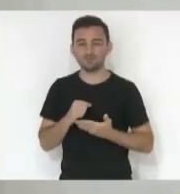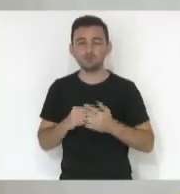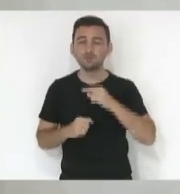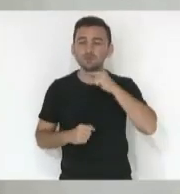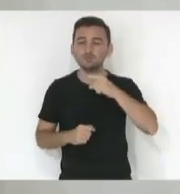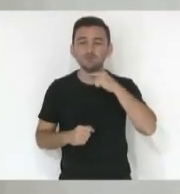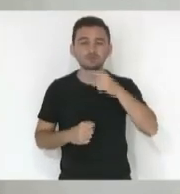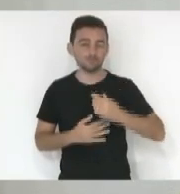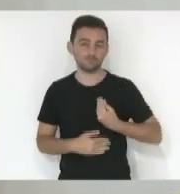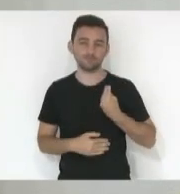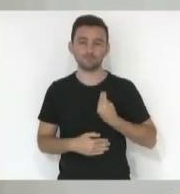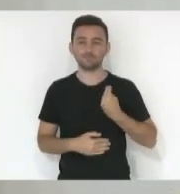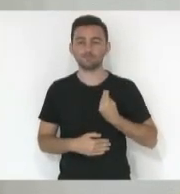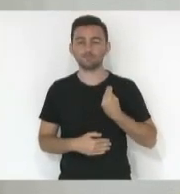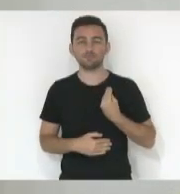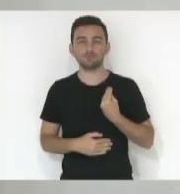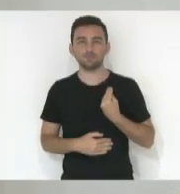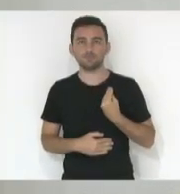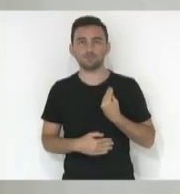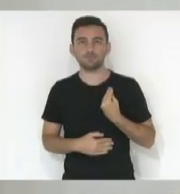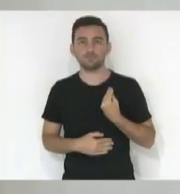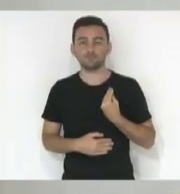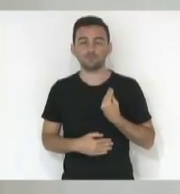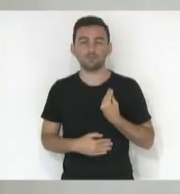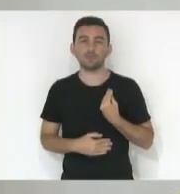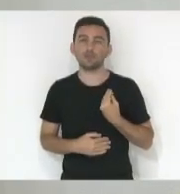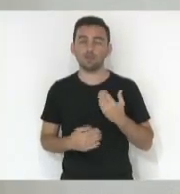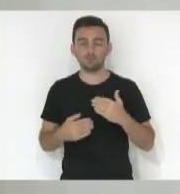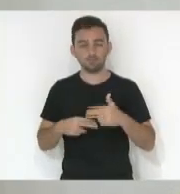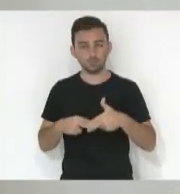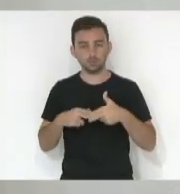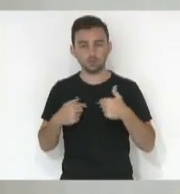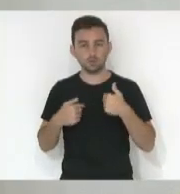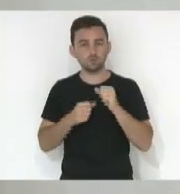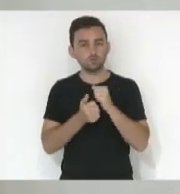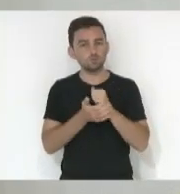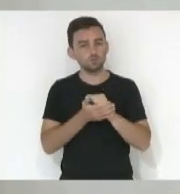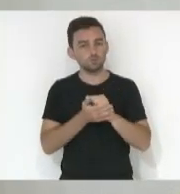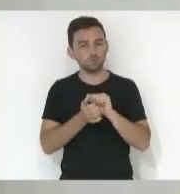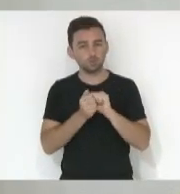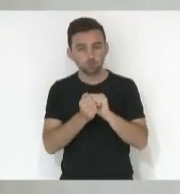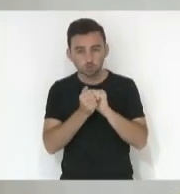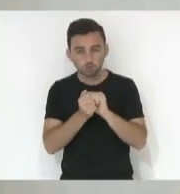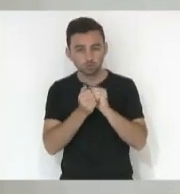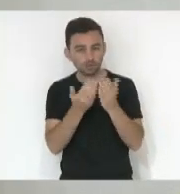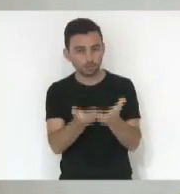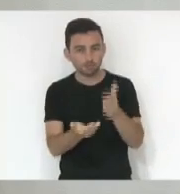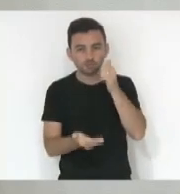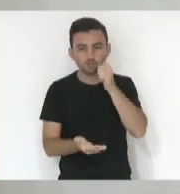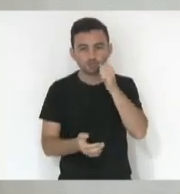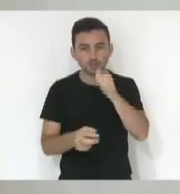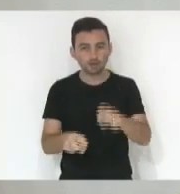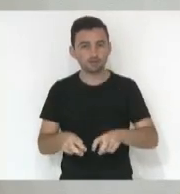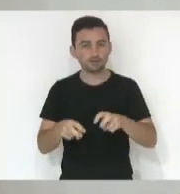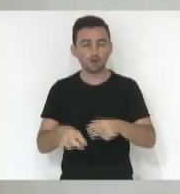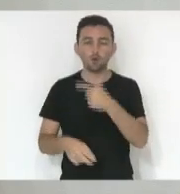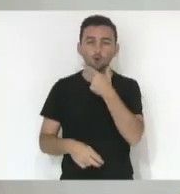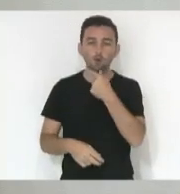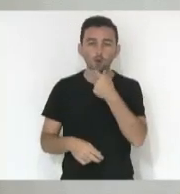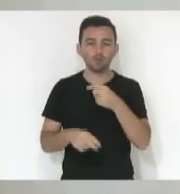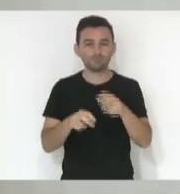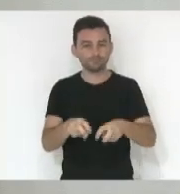condições de sobreviver. Por isso, eu estou junto com as mulheres agricultoras, com os homens agricultores, vamos